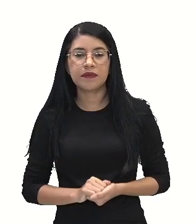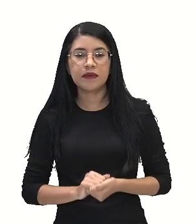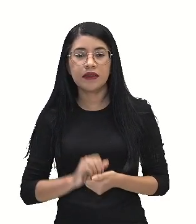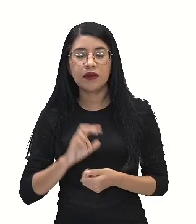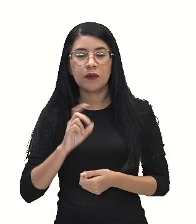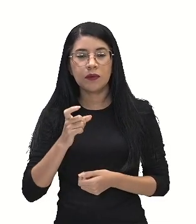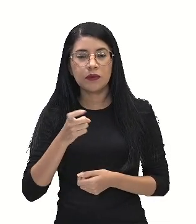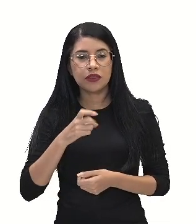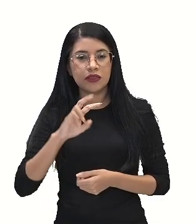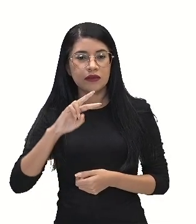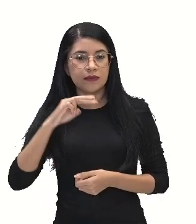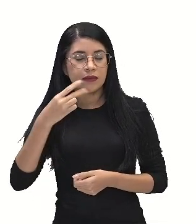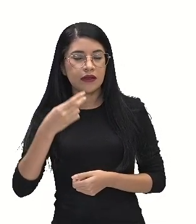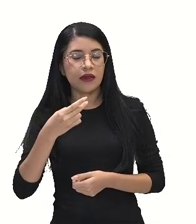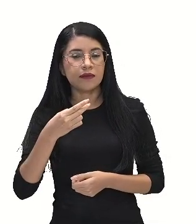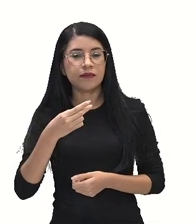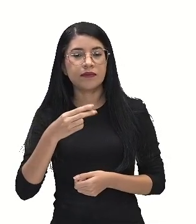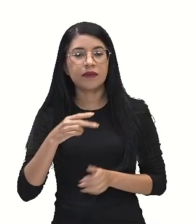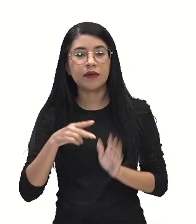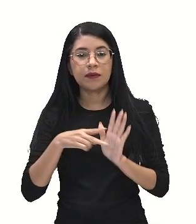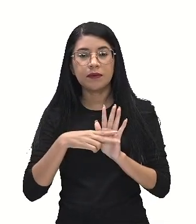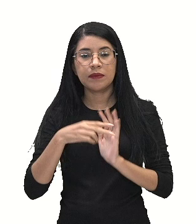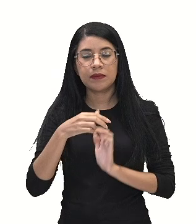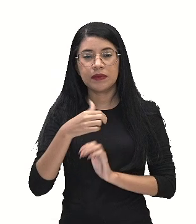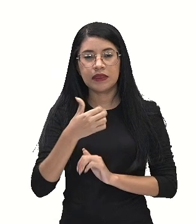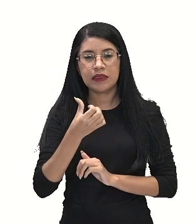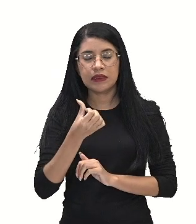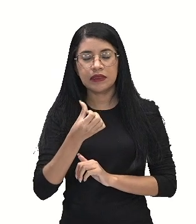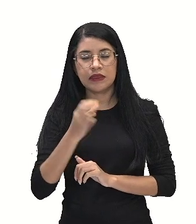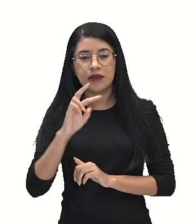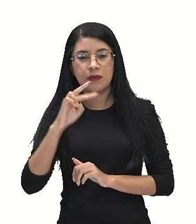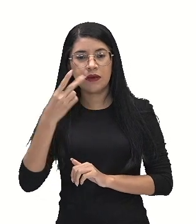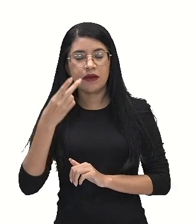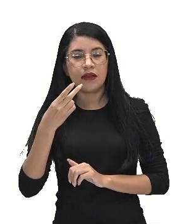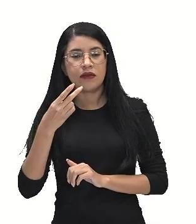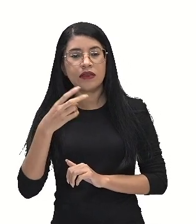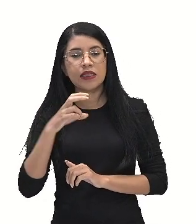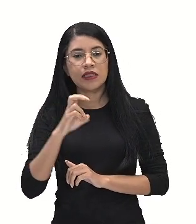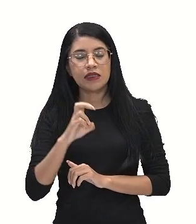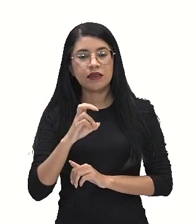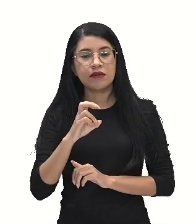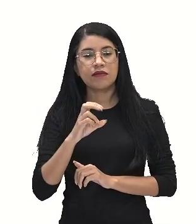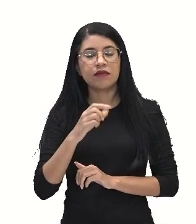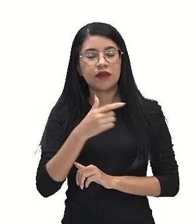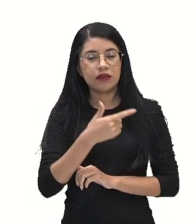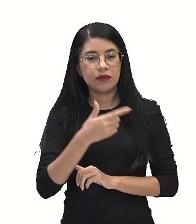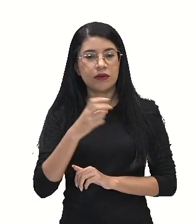igual 16 ao quadrado é igual a 256.